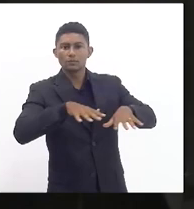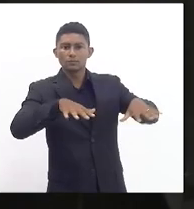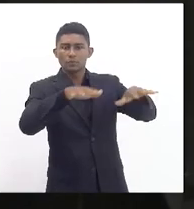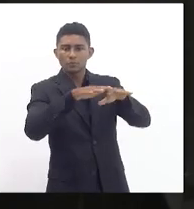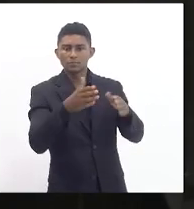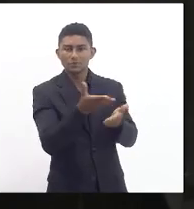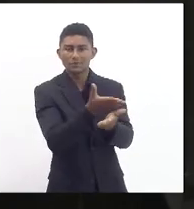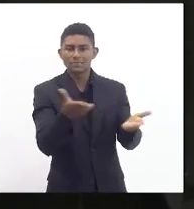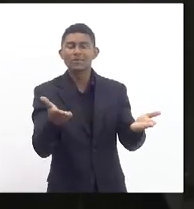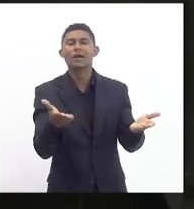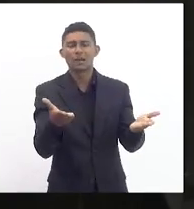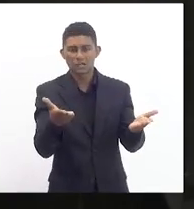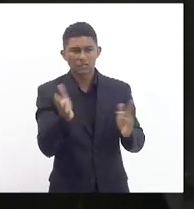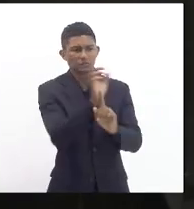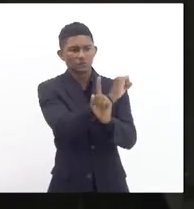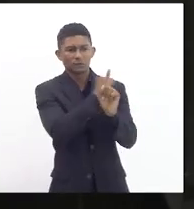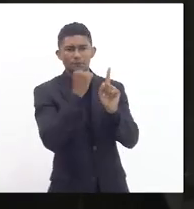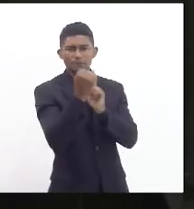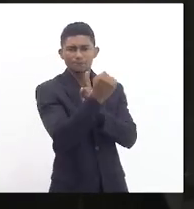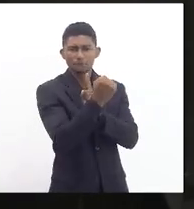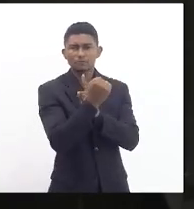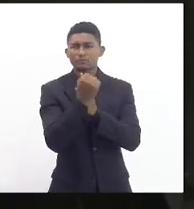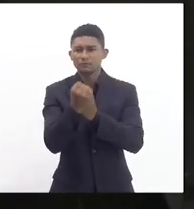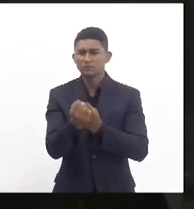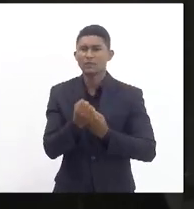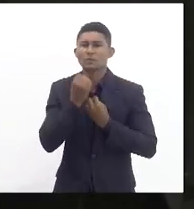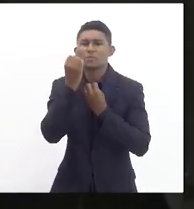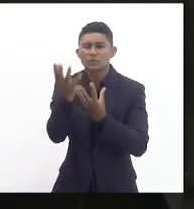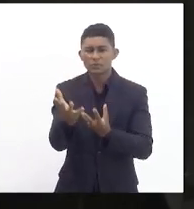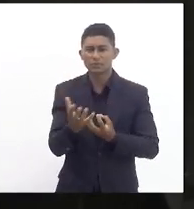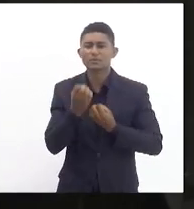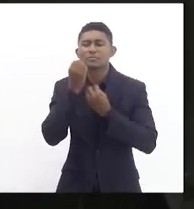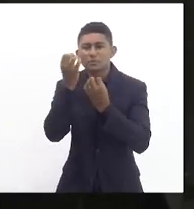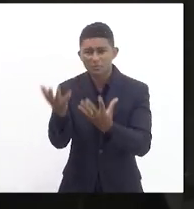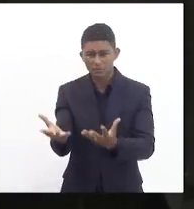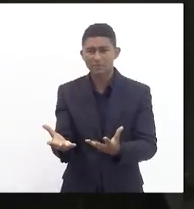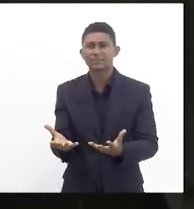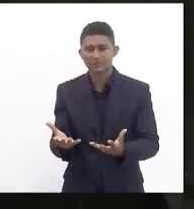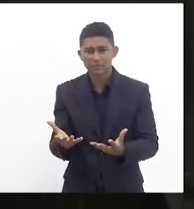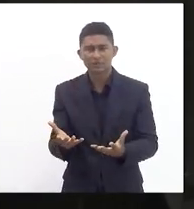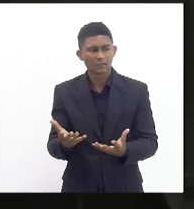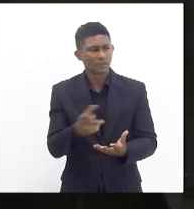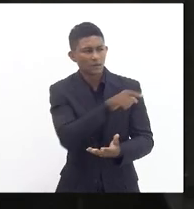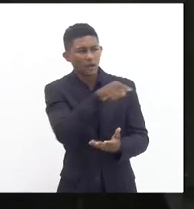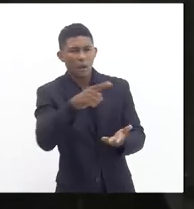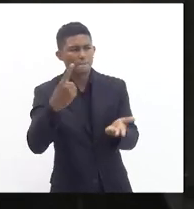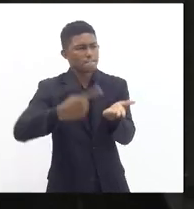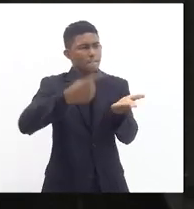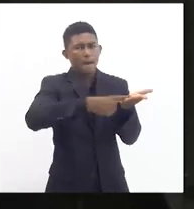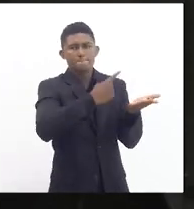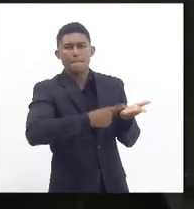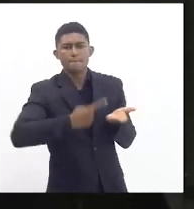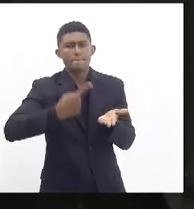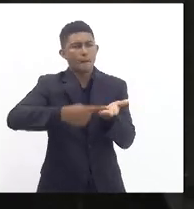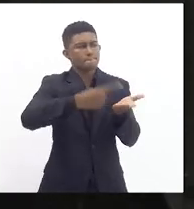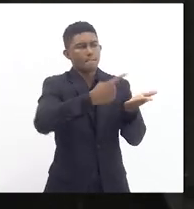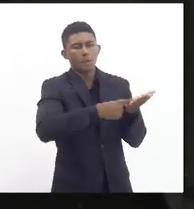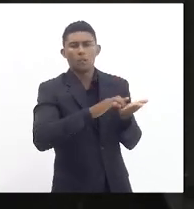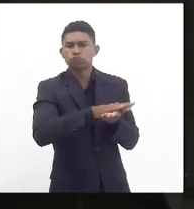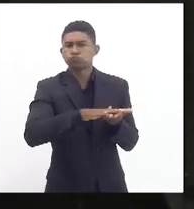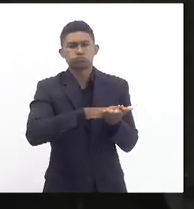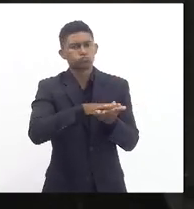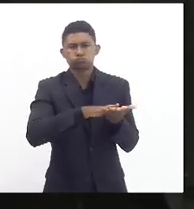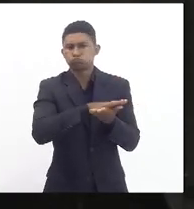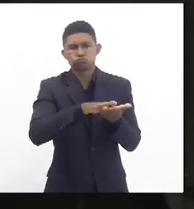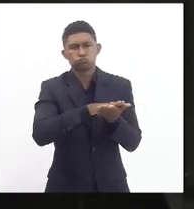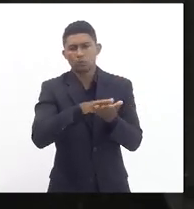manifestações coletivas que vêm à tona sem ninguém combinar com ninguém. Né? E o que veio à